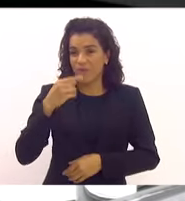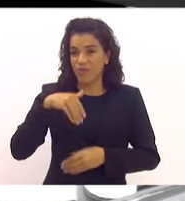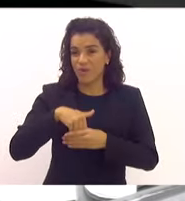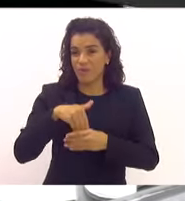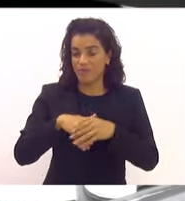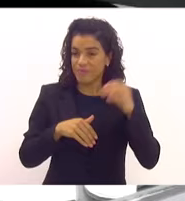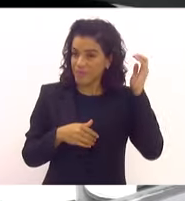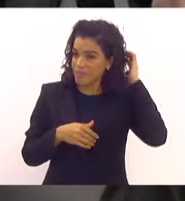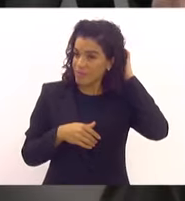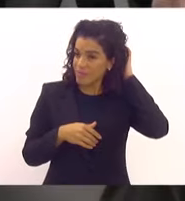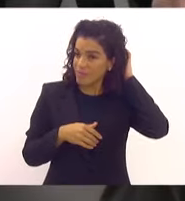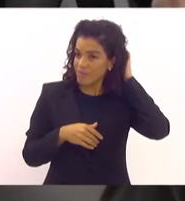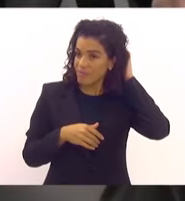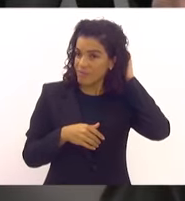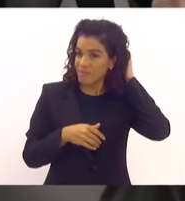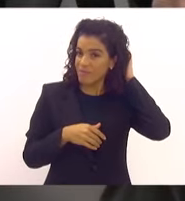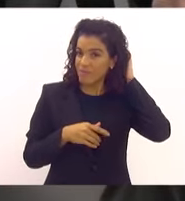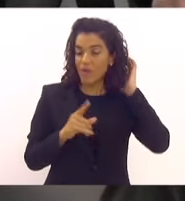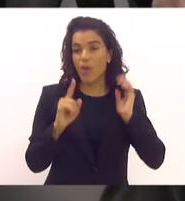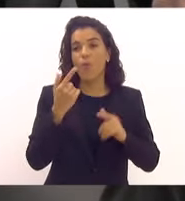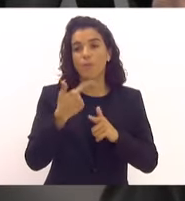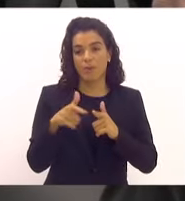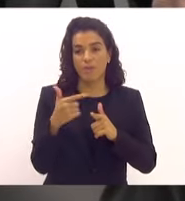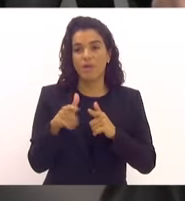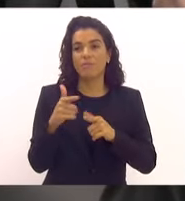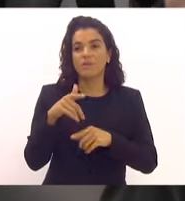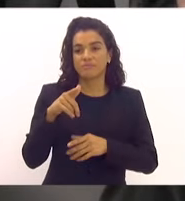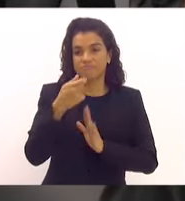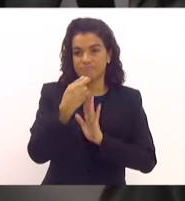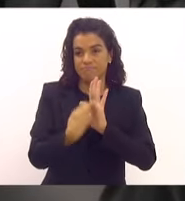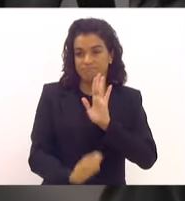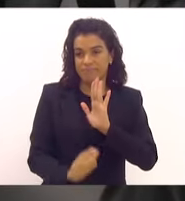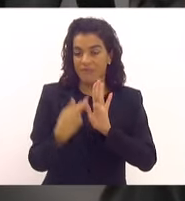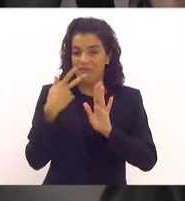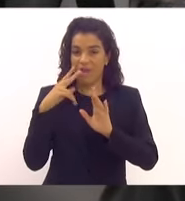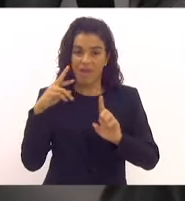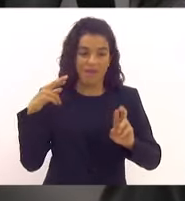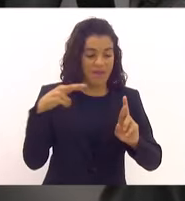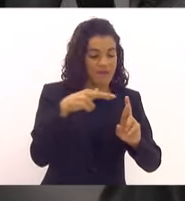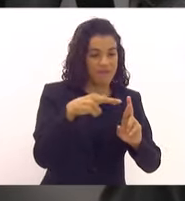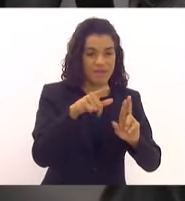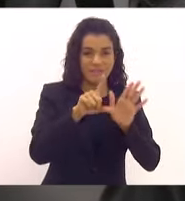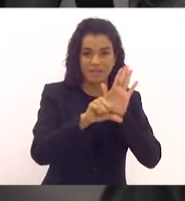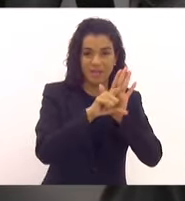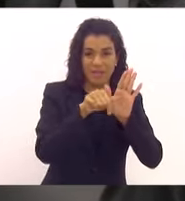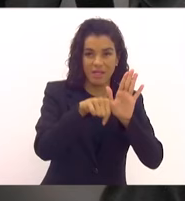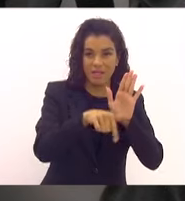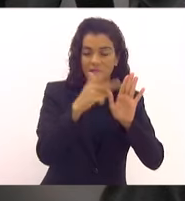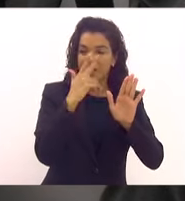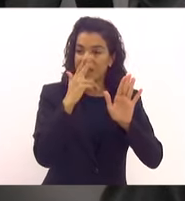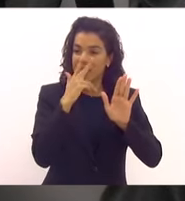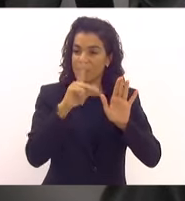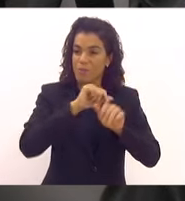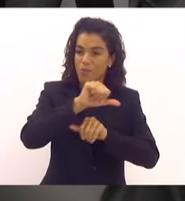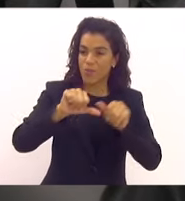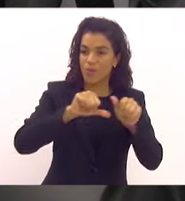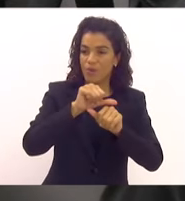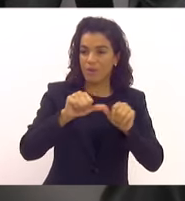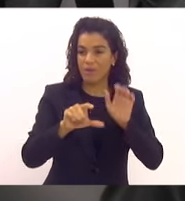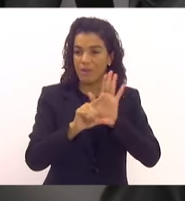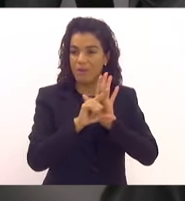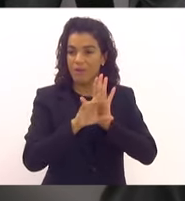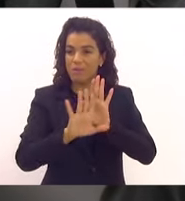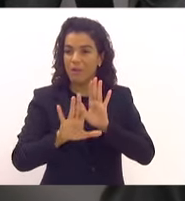permite, Flávio? É porque me parece que ele tem um problema de redação, que ele faz referência à lei, como se ele fosse mudar a lei, mas